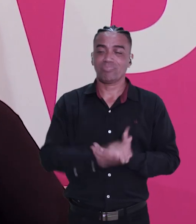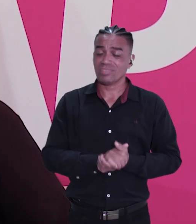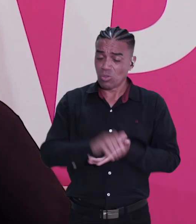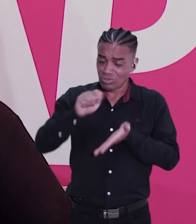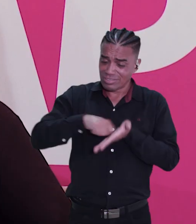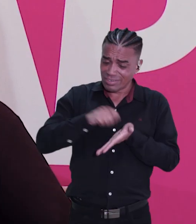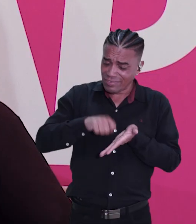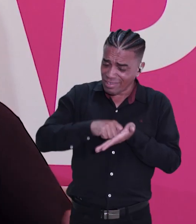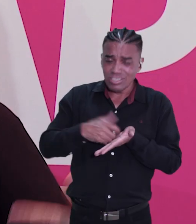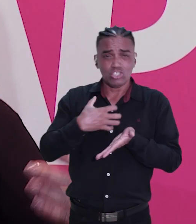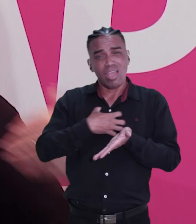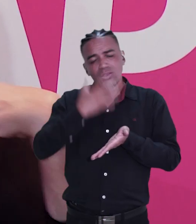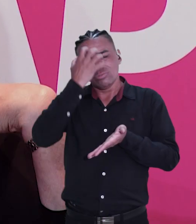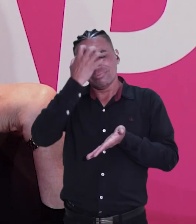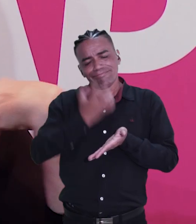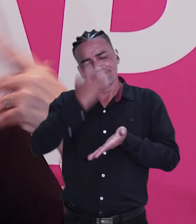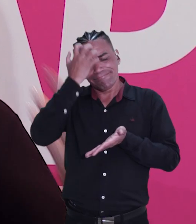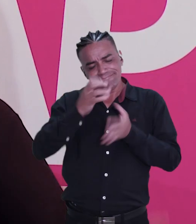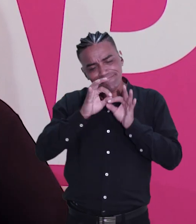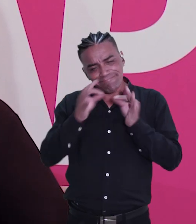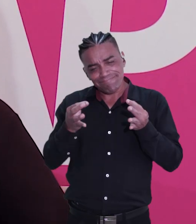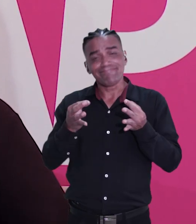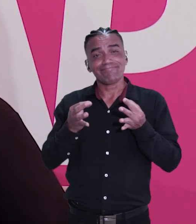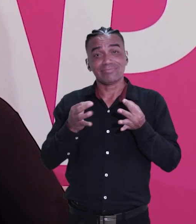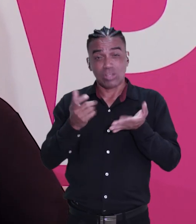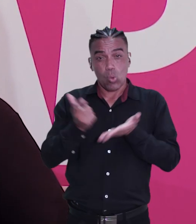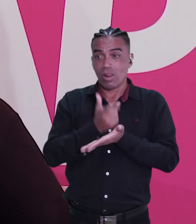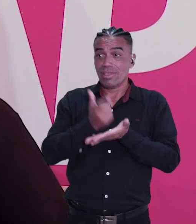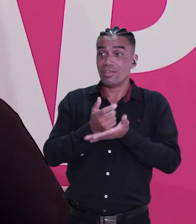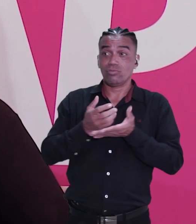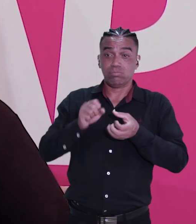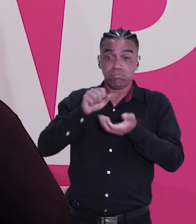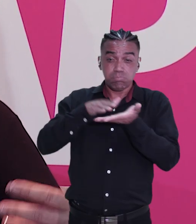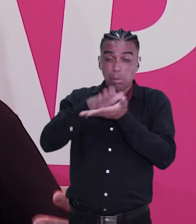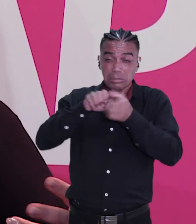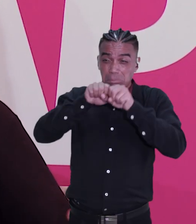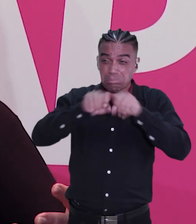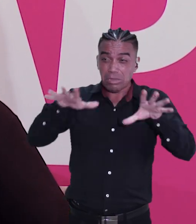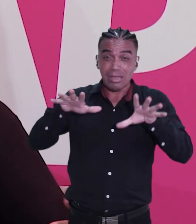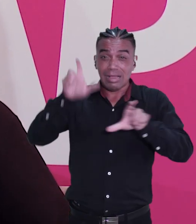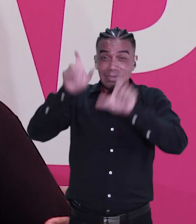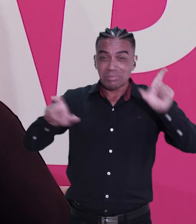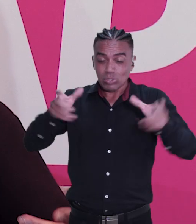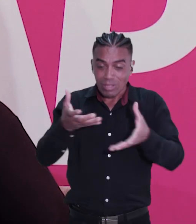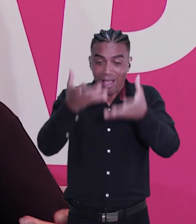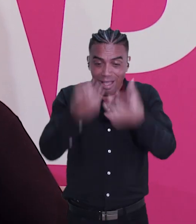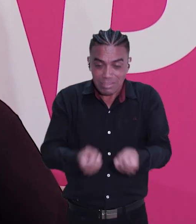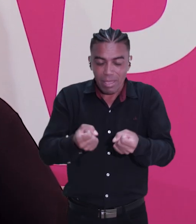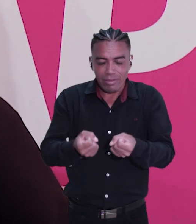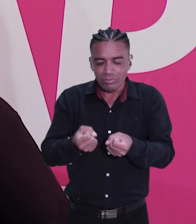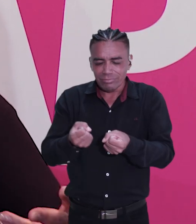assim muito sincera, eu acredito que foi por isso, o livro foi recebido de uma maneira